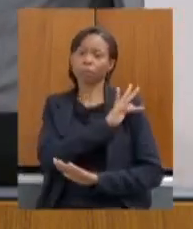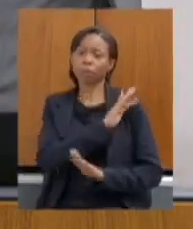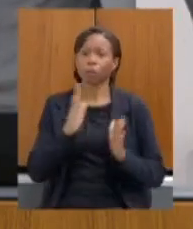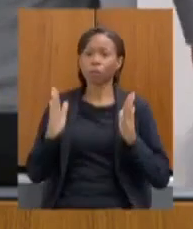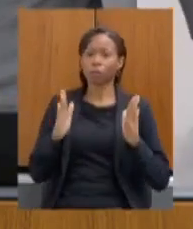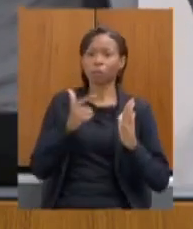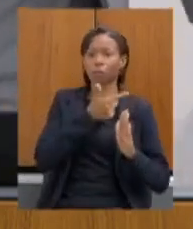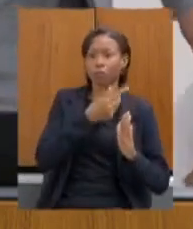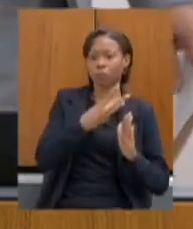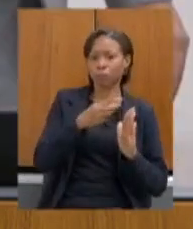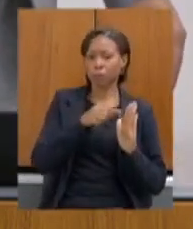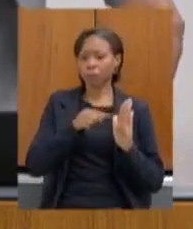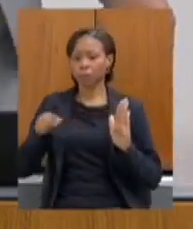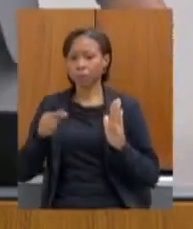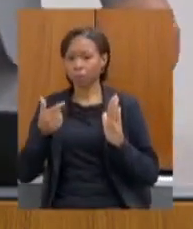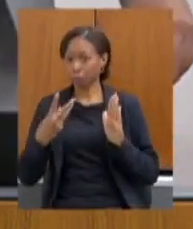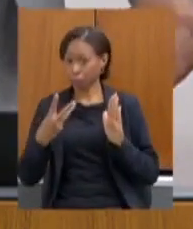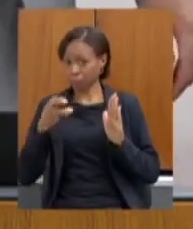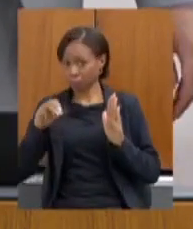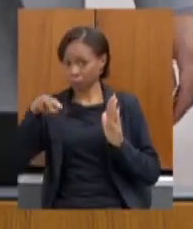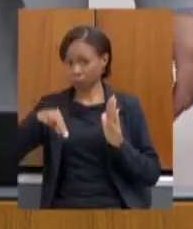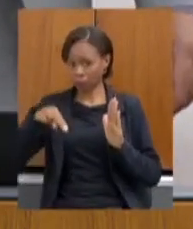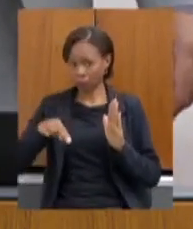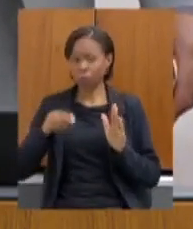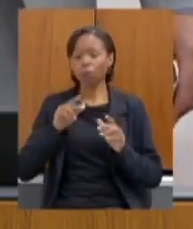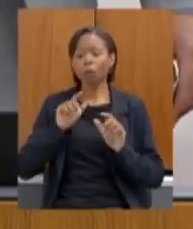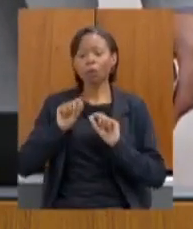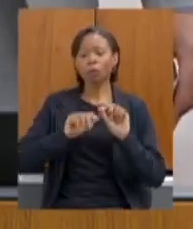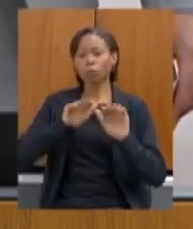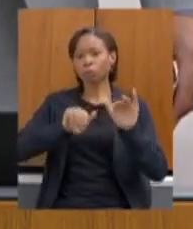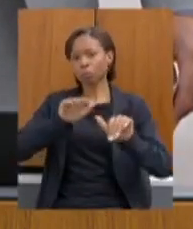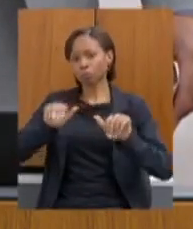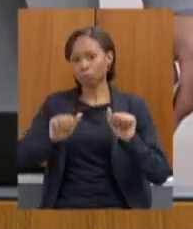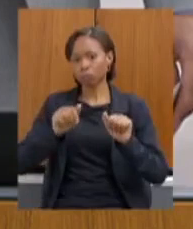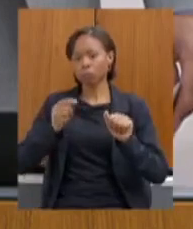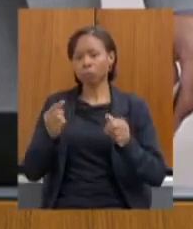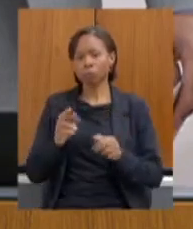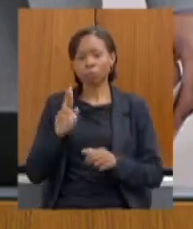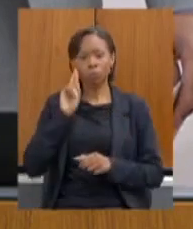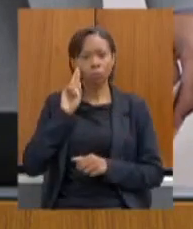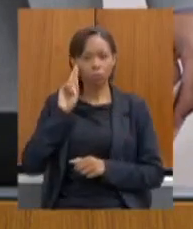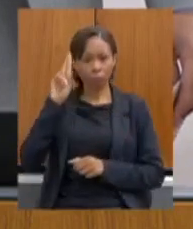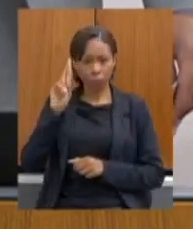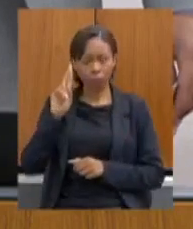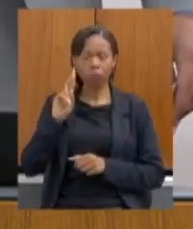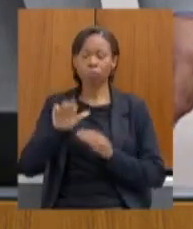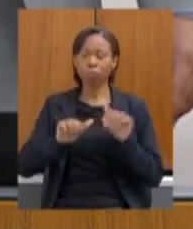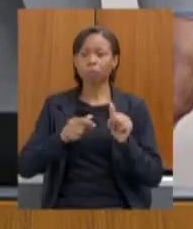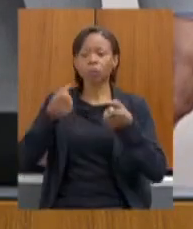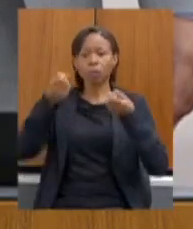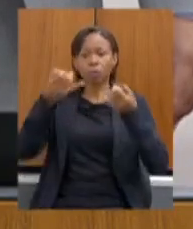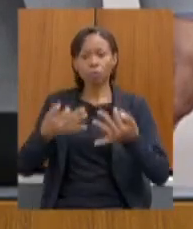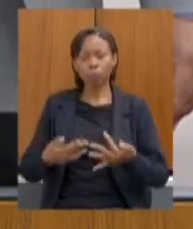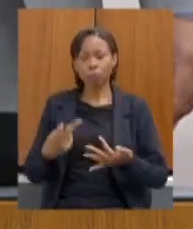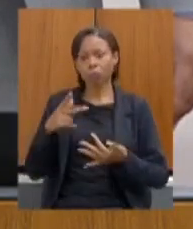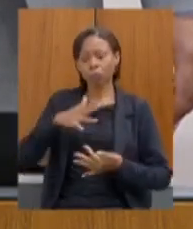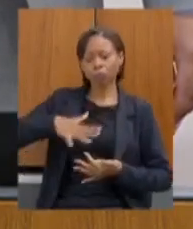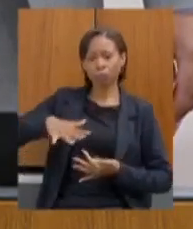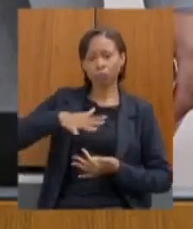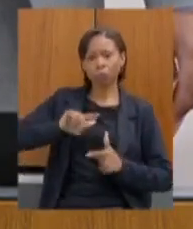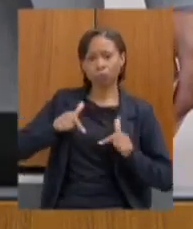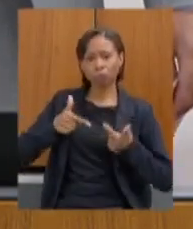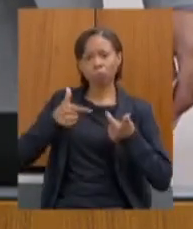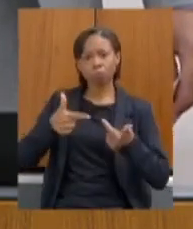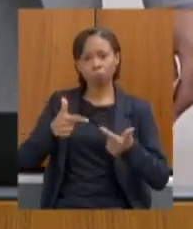23 e 30 de novembro, as autoridades convocadas informarão sobre a gestão das suas áreas em 2020, com destaque para as